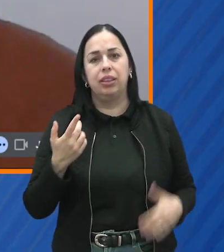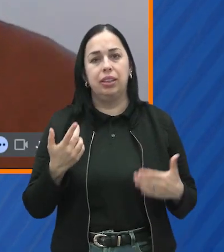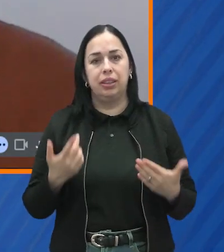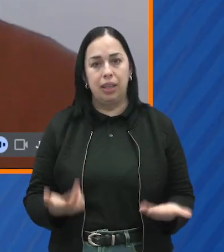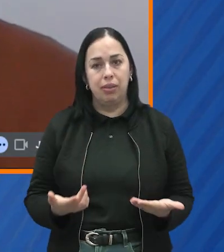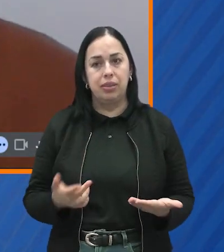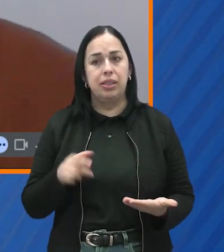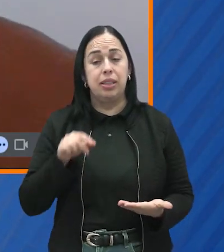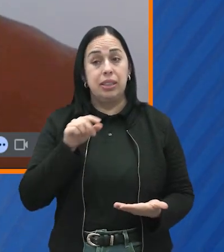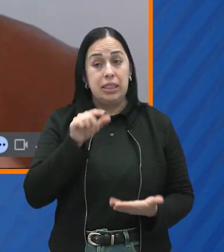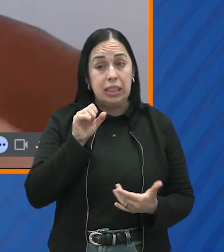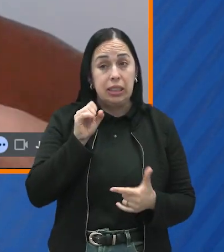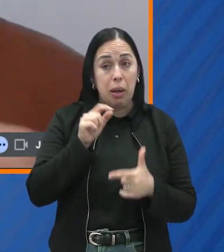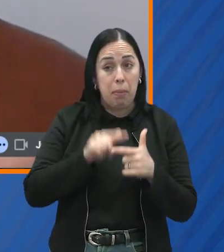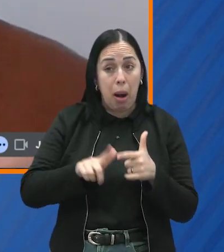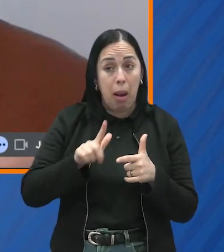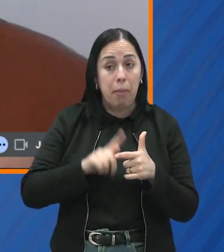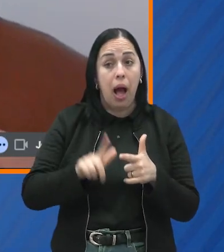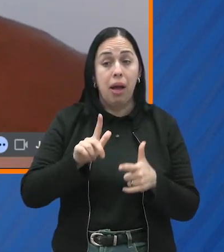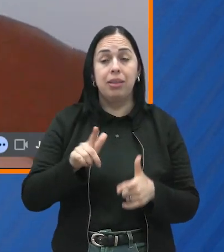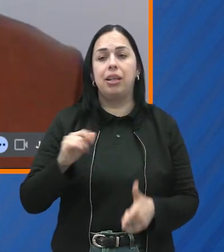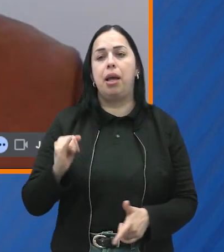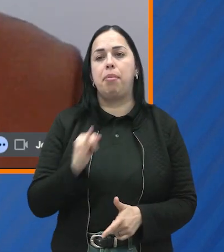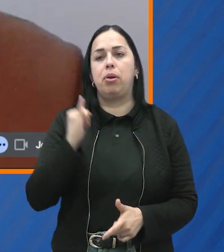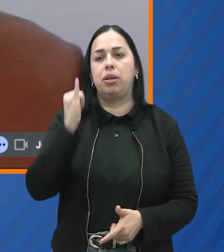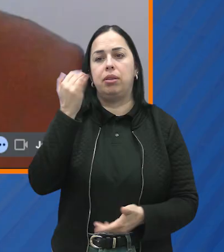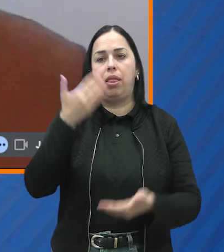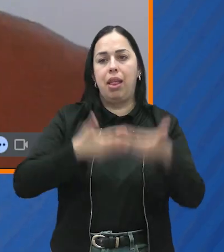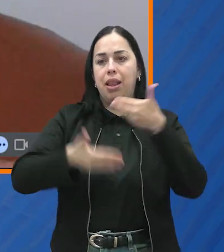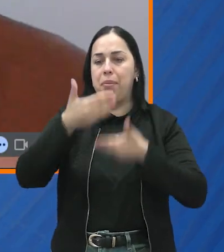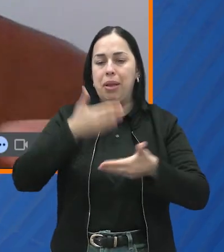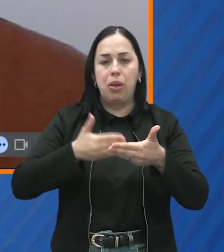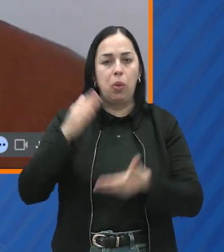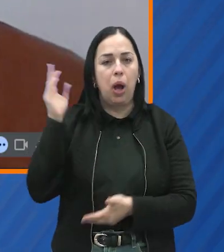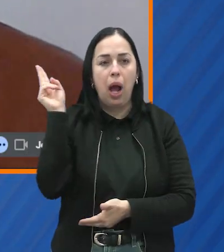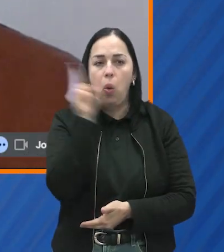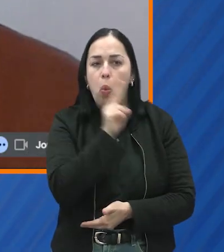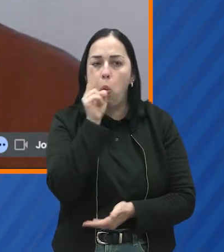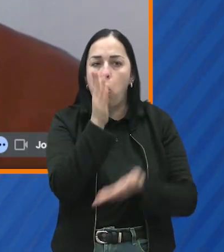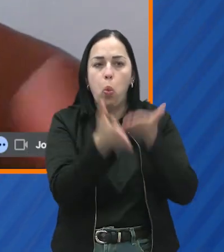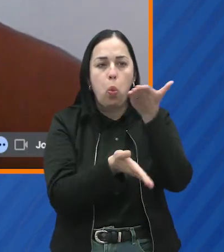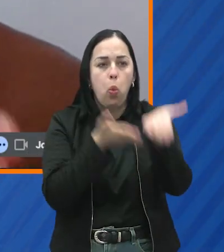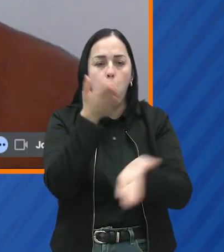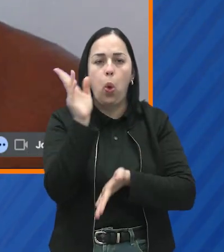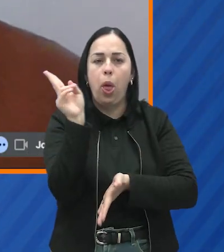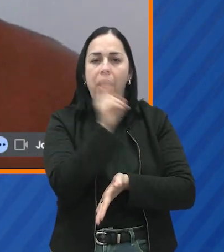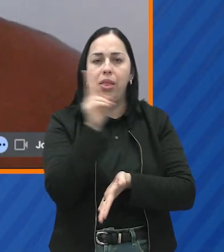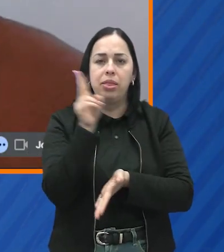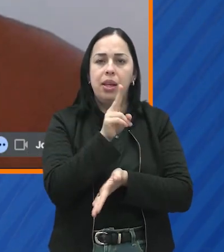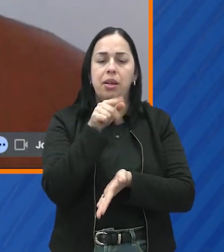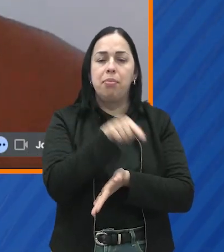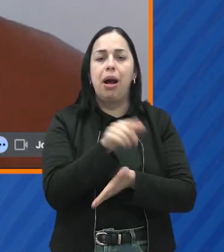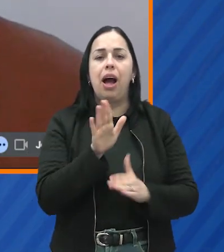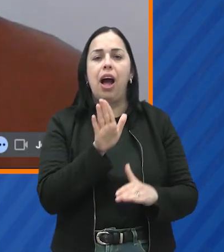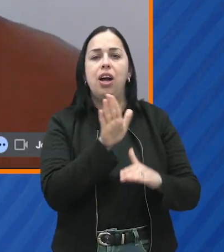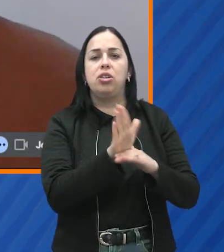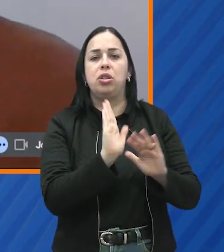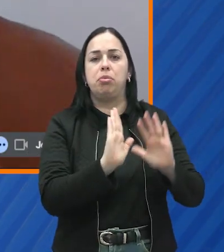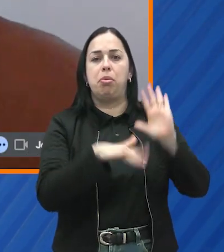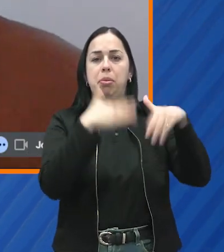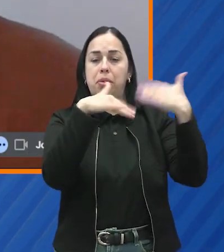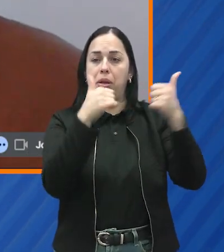visão da criança. Então, se ela tem algum problema, é importante ser tratado o quanto antes para a gente permitir que